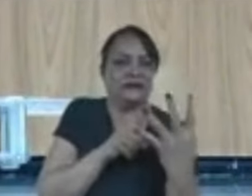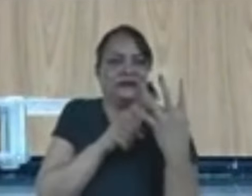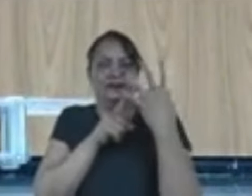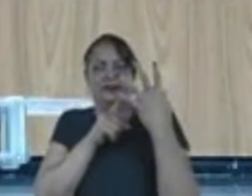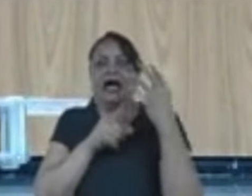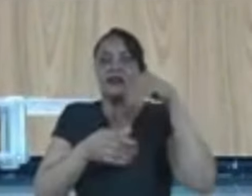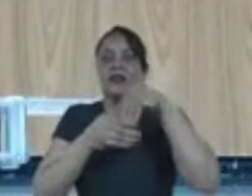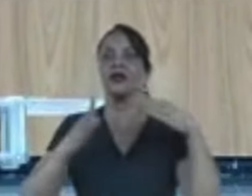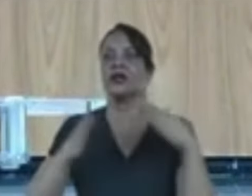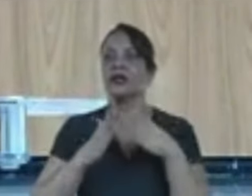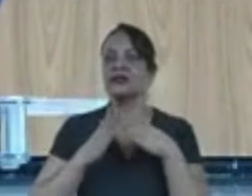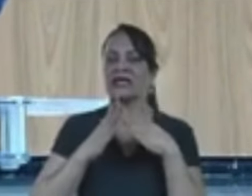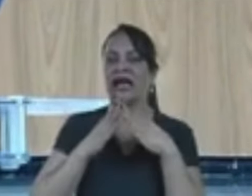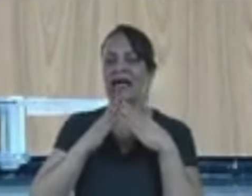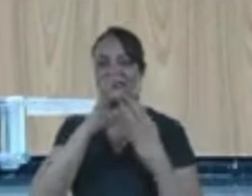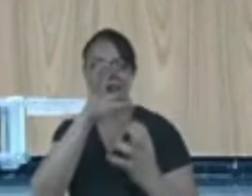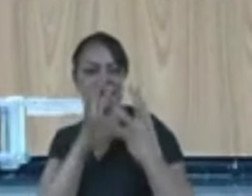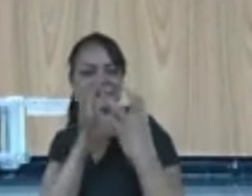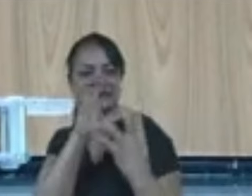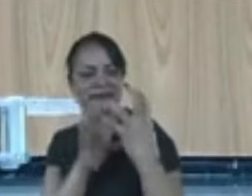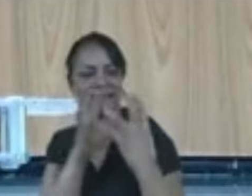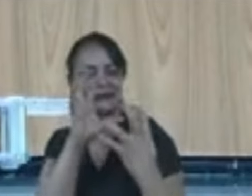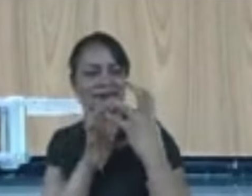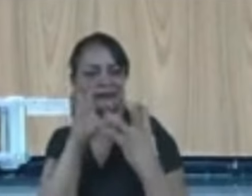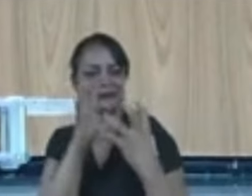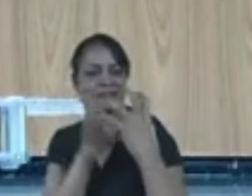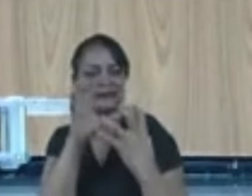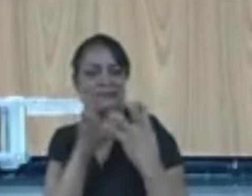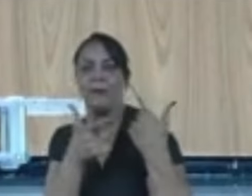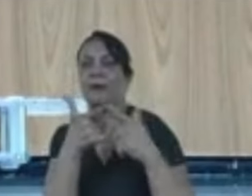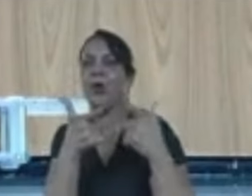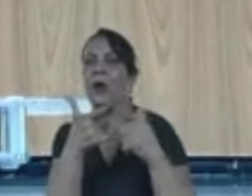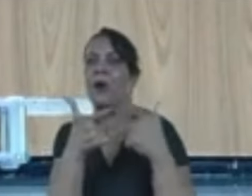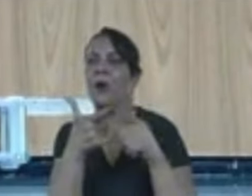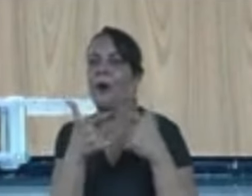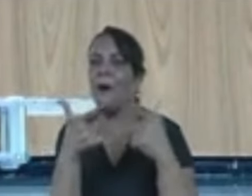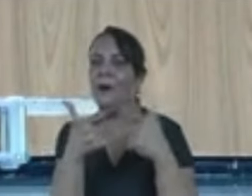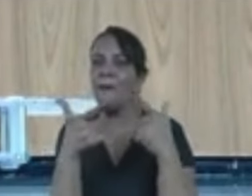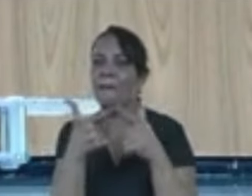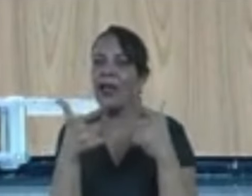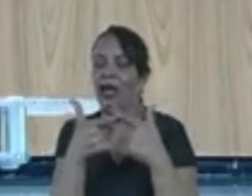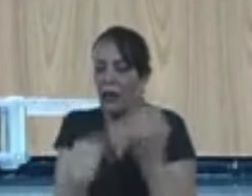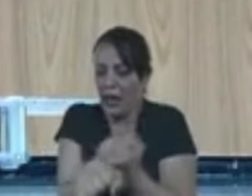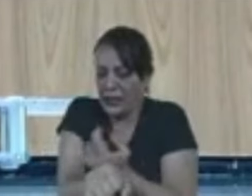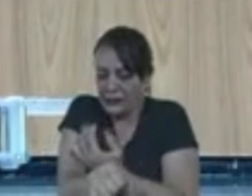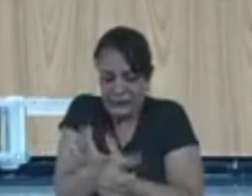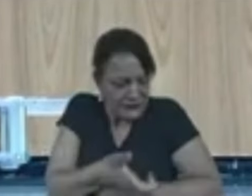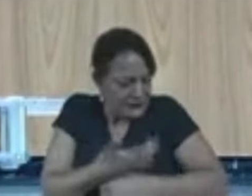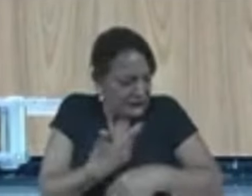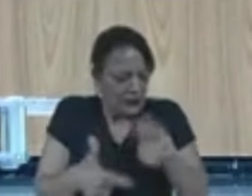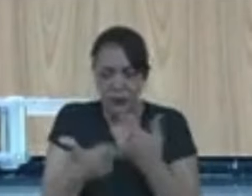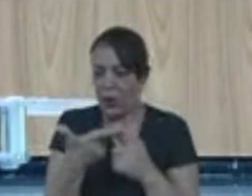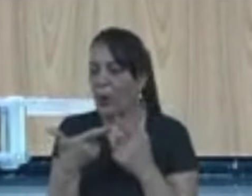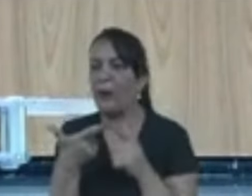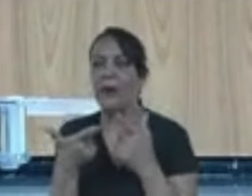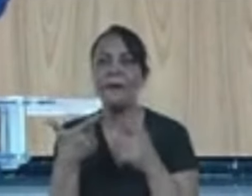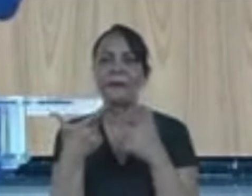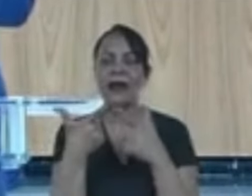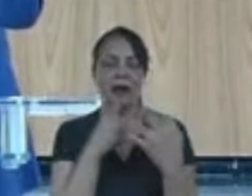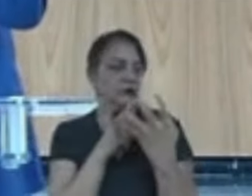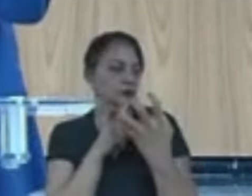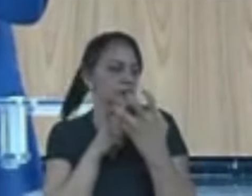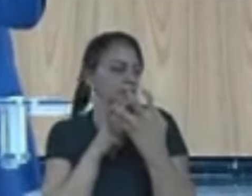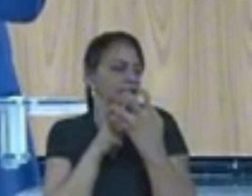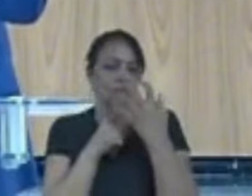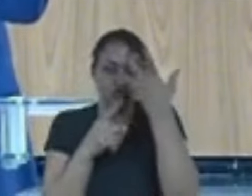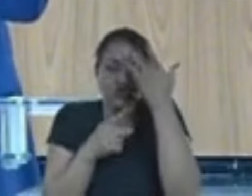essa situação de desajuste, de desequilíbrio emocional, de problema, de pressão, que você não sabe o que fazer, e às